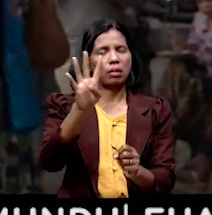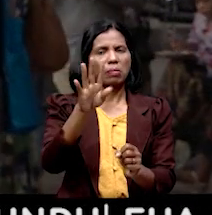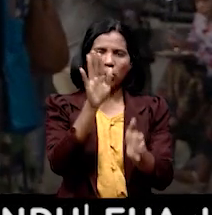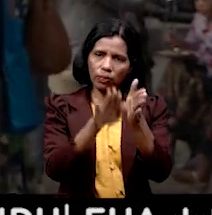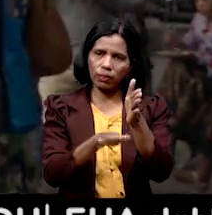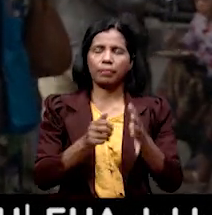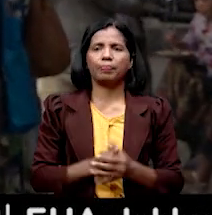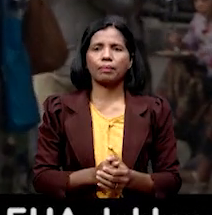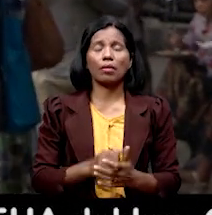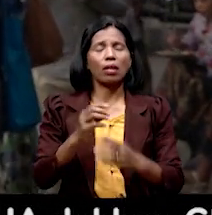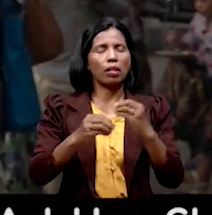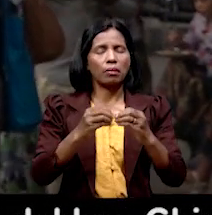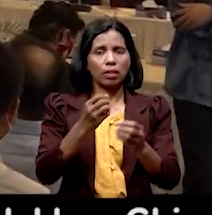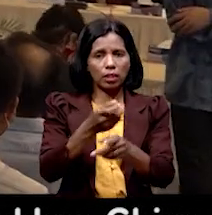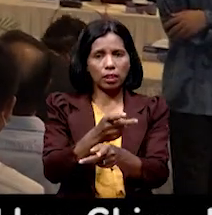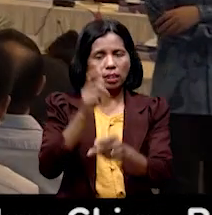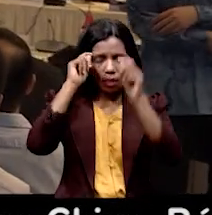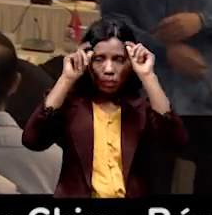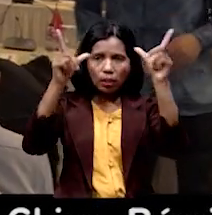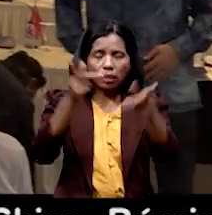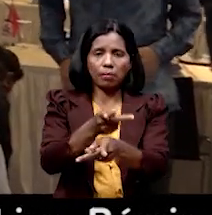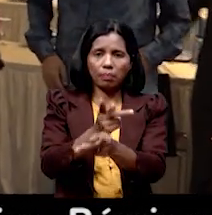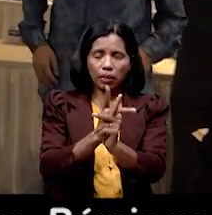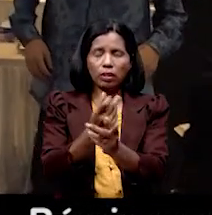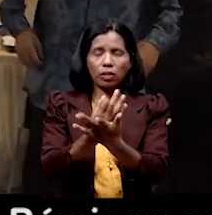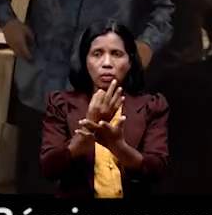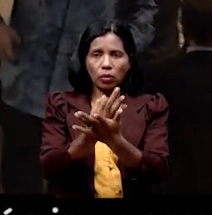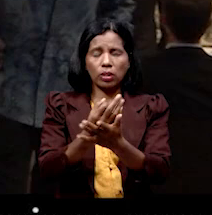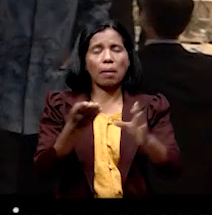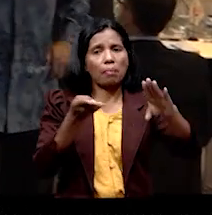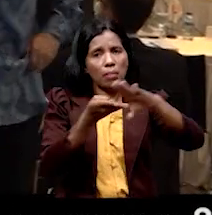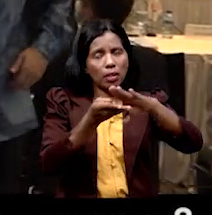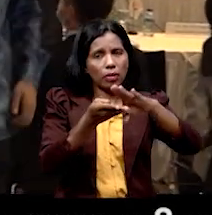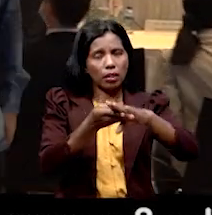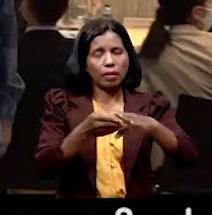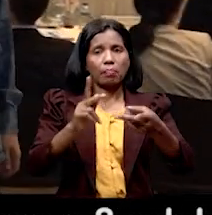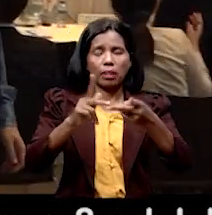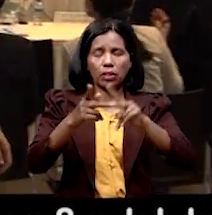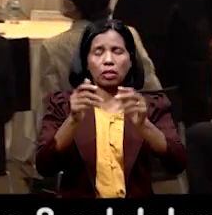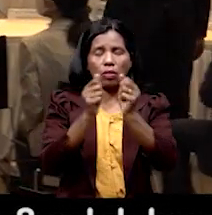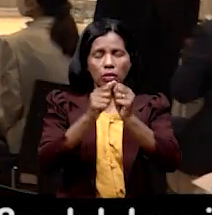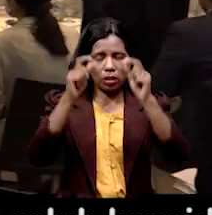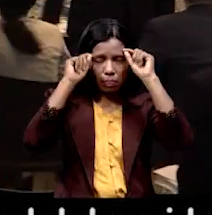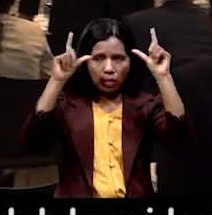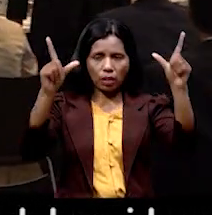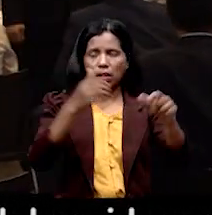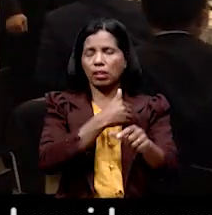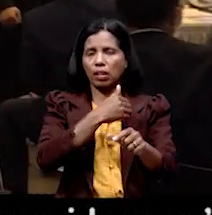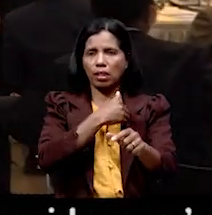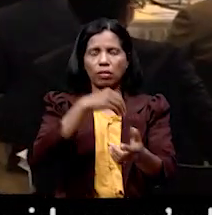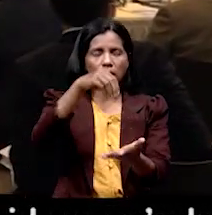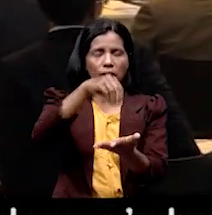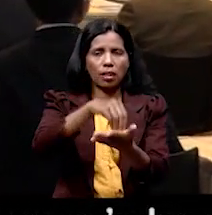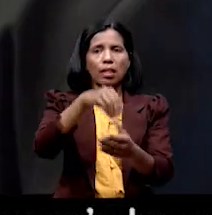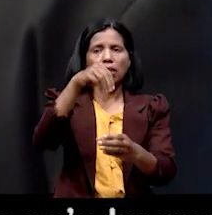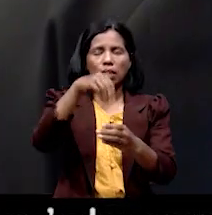Quando a Timor-Leste empresta o San Jose Banco nebe parceiro ho Timor-Leste, se dá o que to iha limite perigo nilaran. Tamba se dá o que